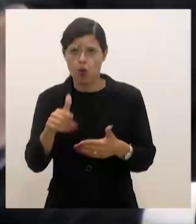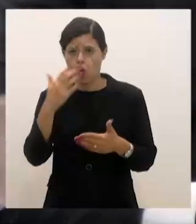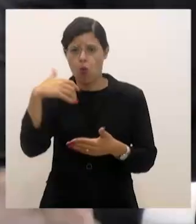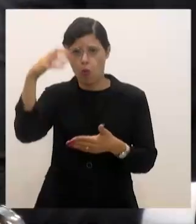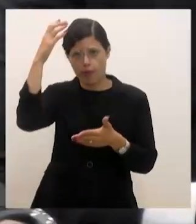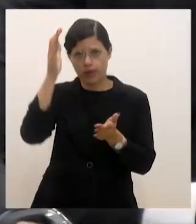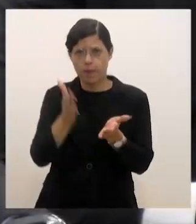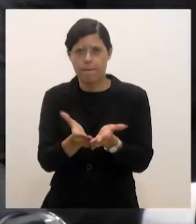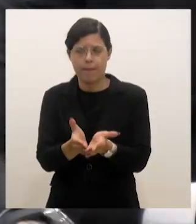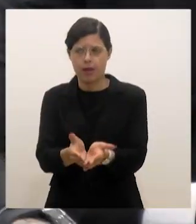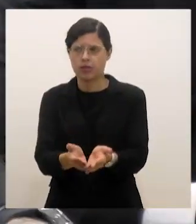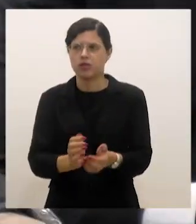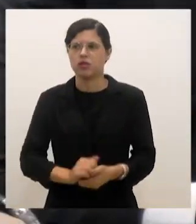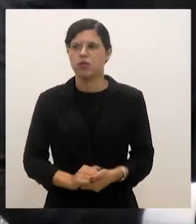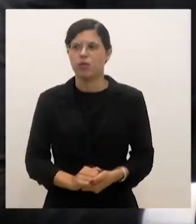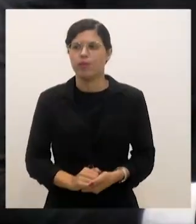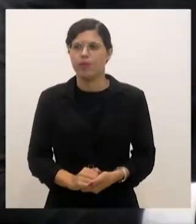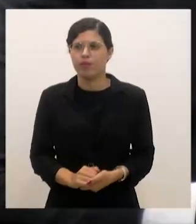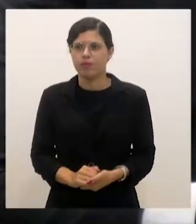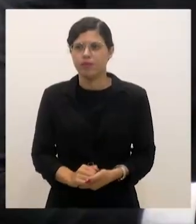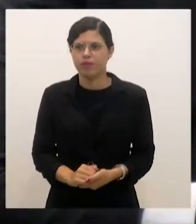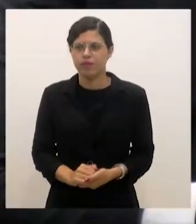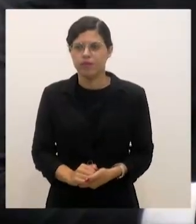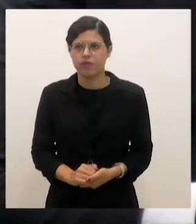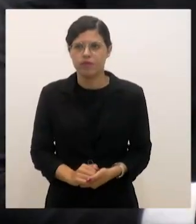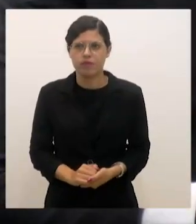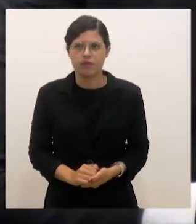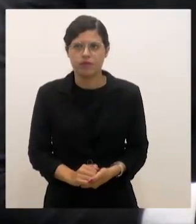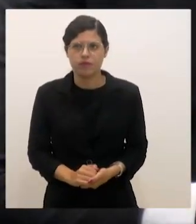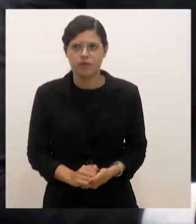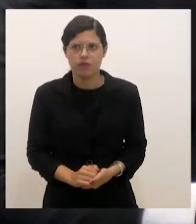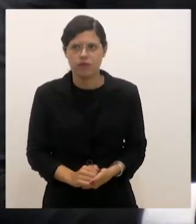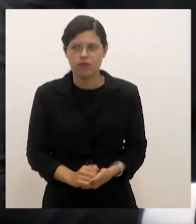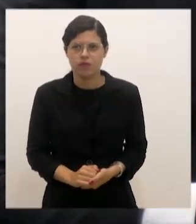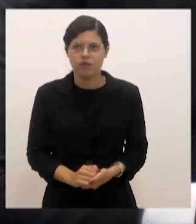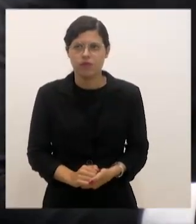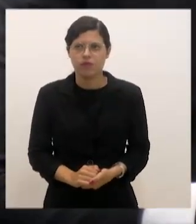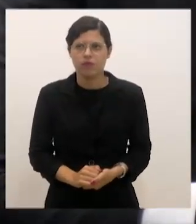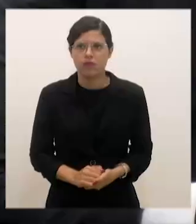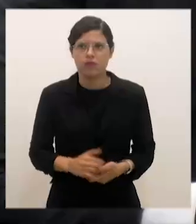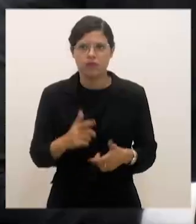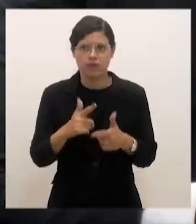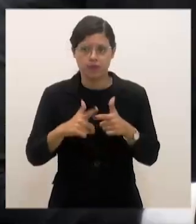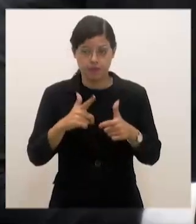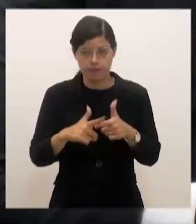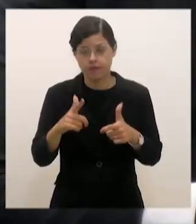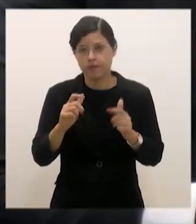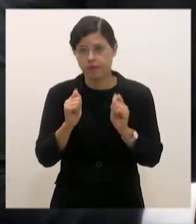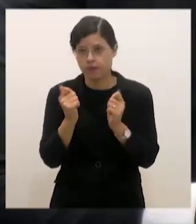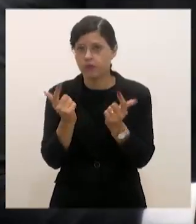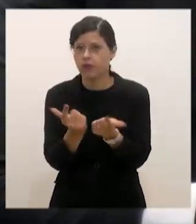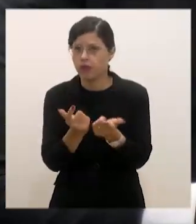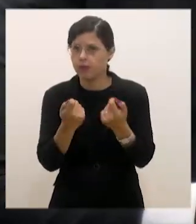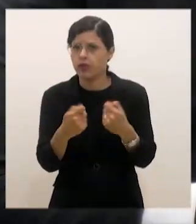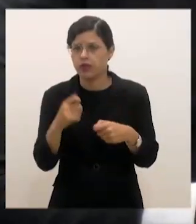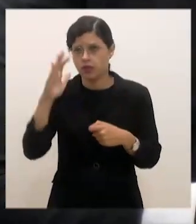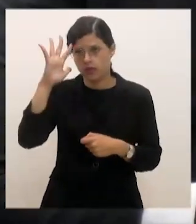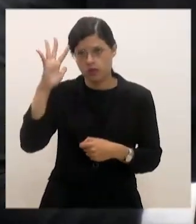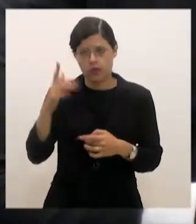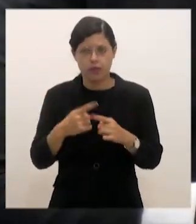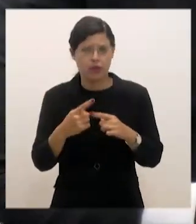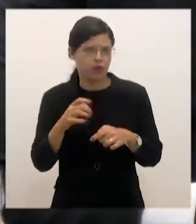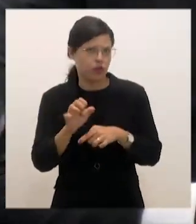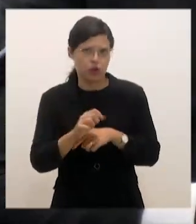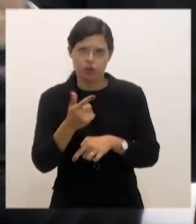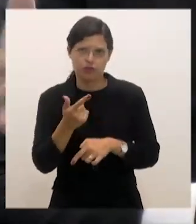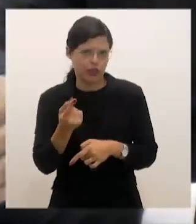fugindo aqui da questão forma, esse é um problema que a LERJ vai ter que enfrentar, porque o Estado não tem dinheiro para resolver isso.